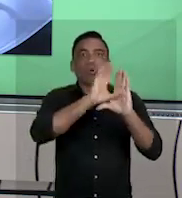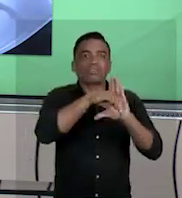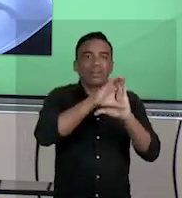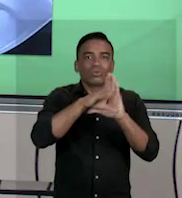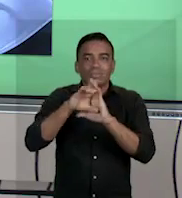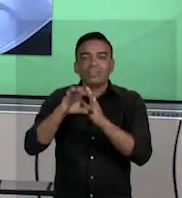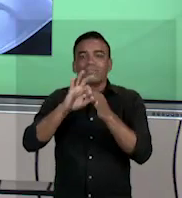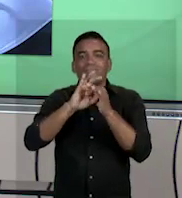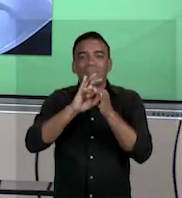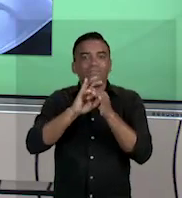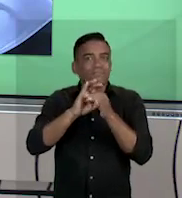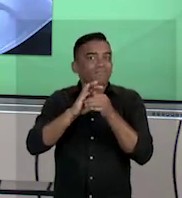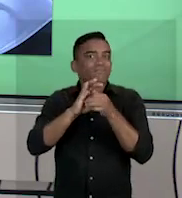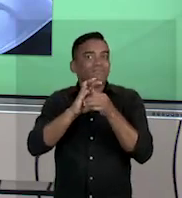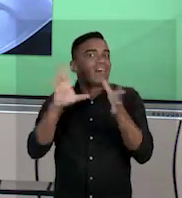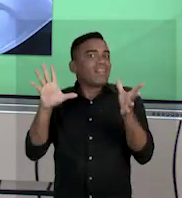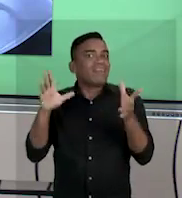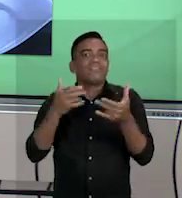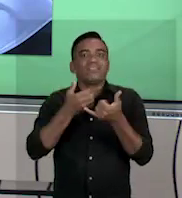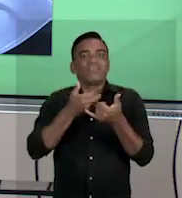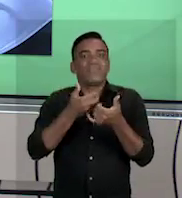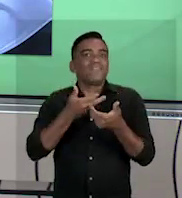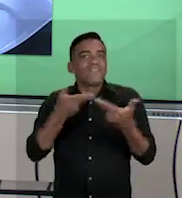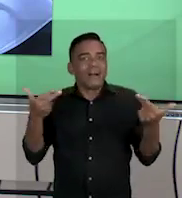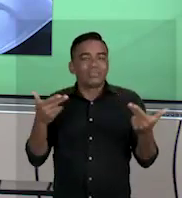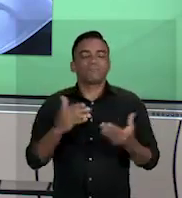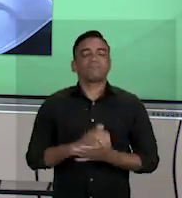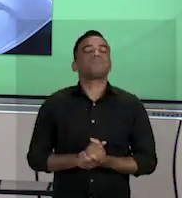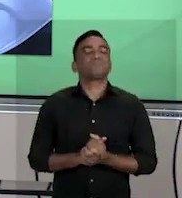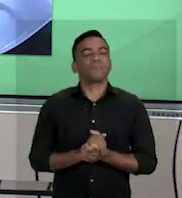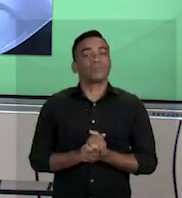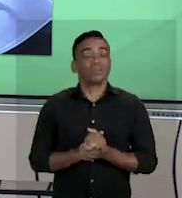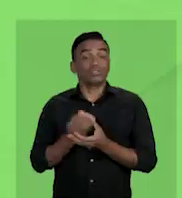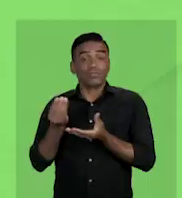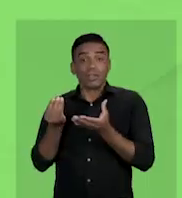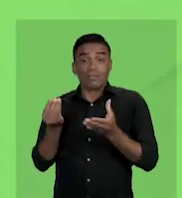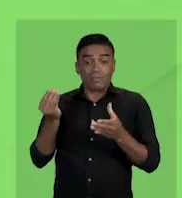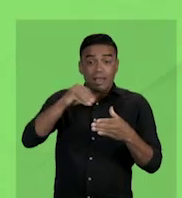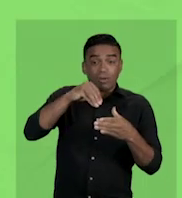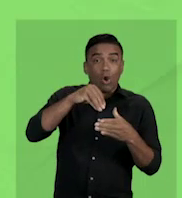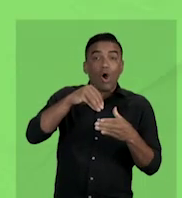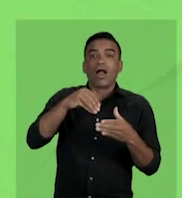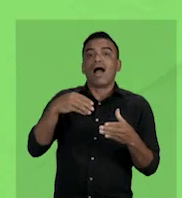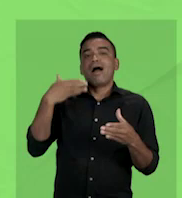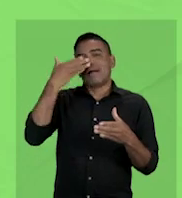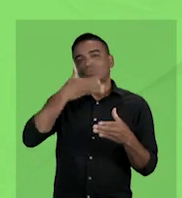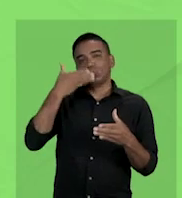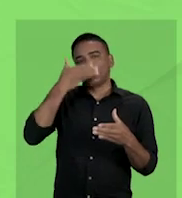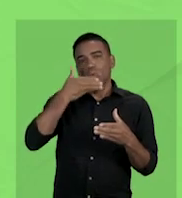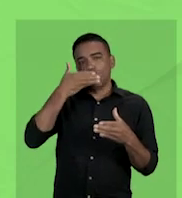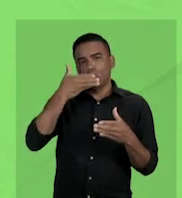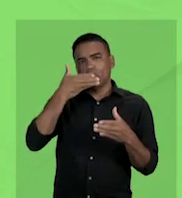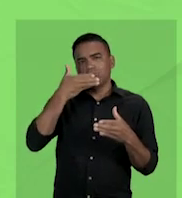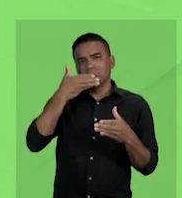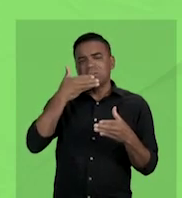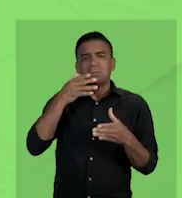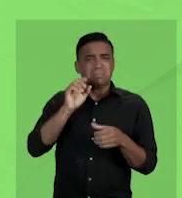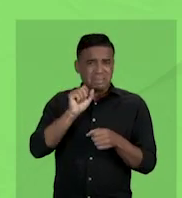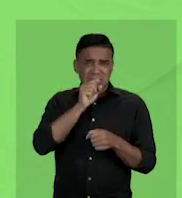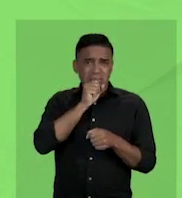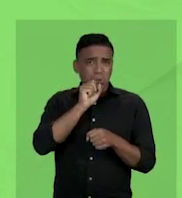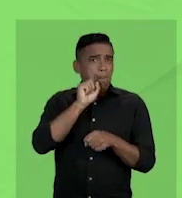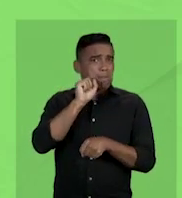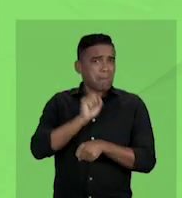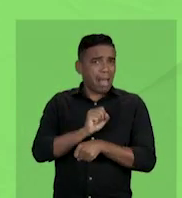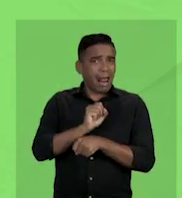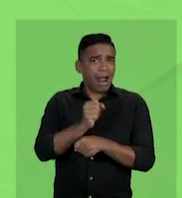E para isso eu trouxe uma pergunta para vocês. Ao adicionar açúcar, será que nós podemos interromper a ebulição